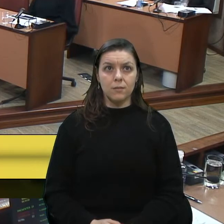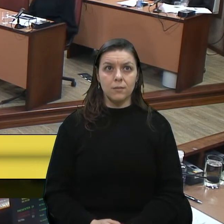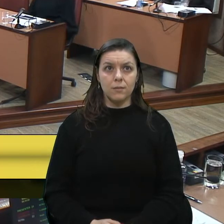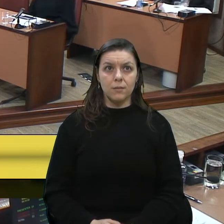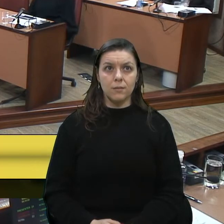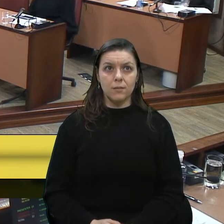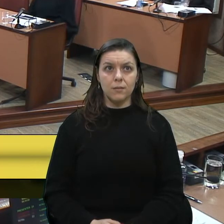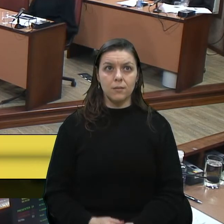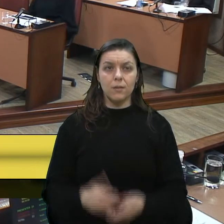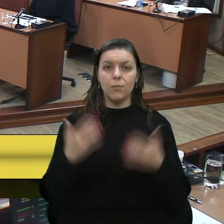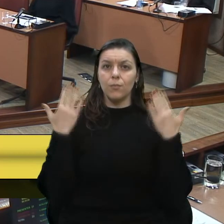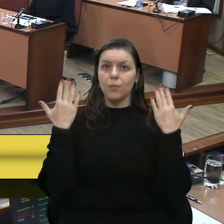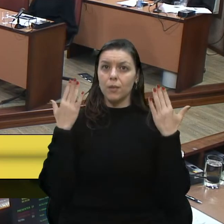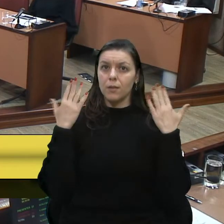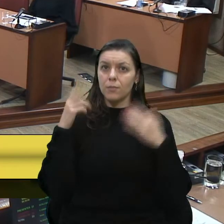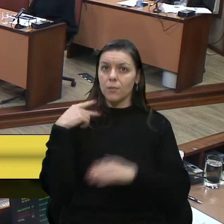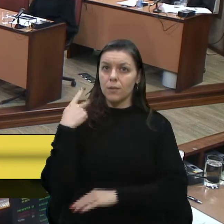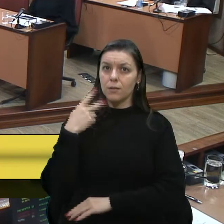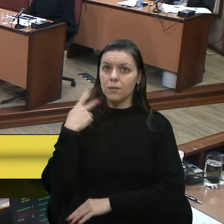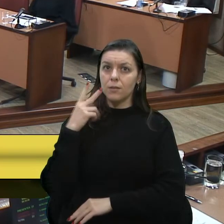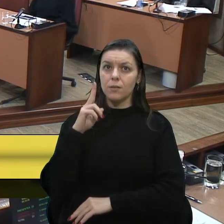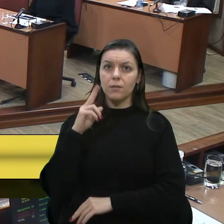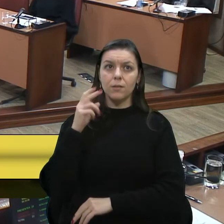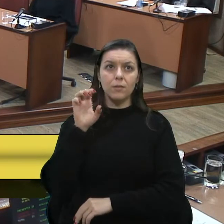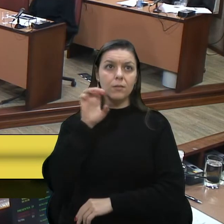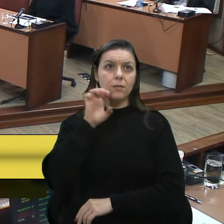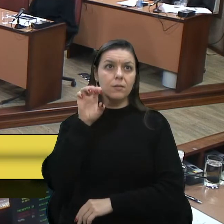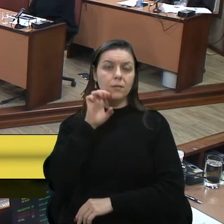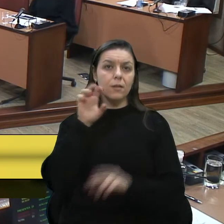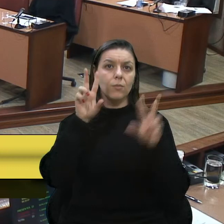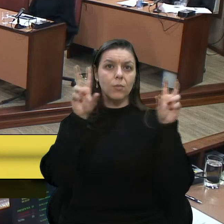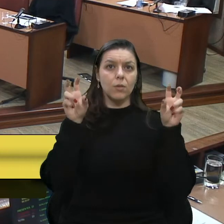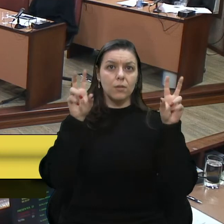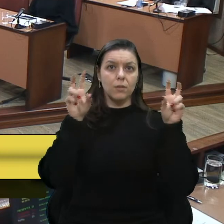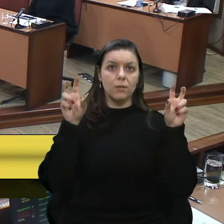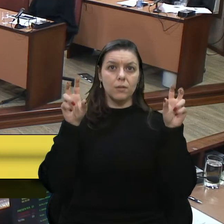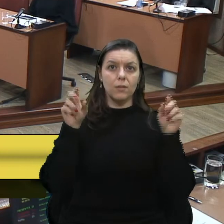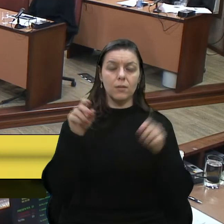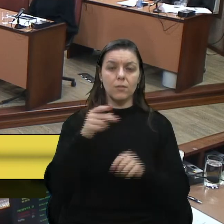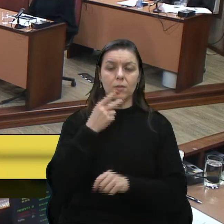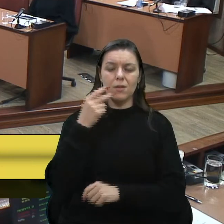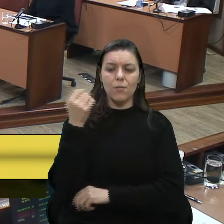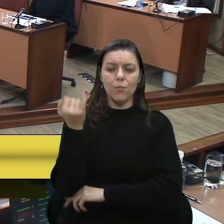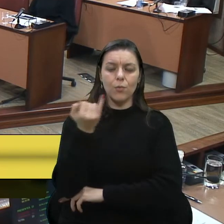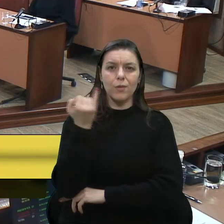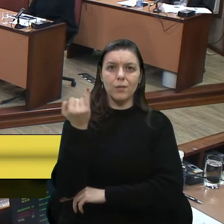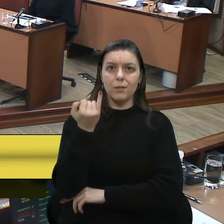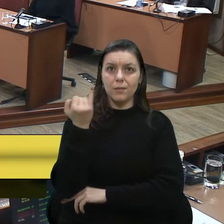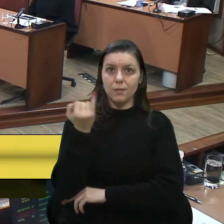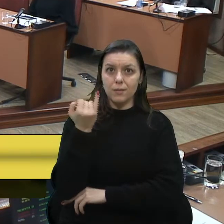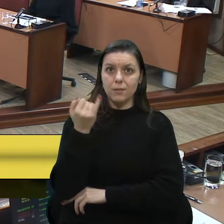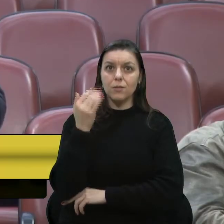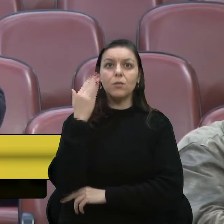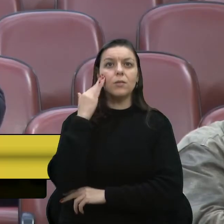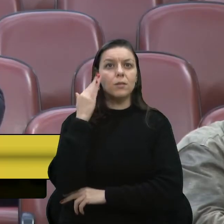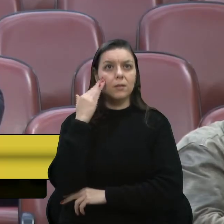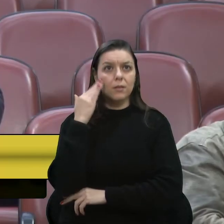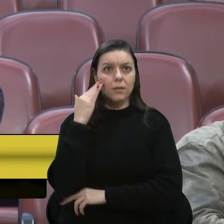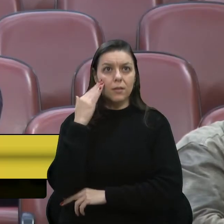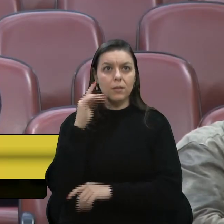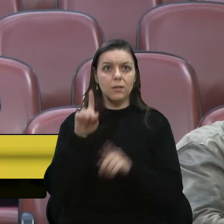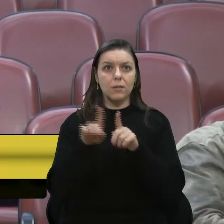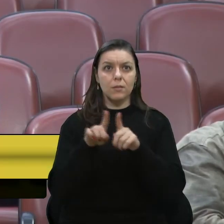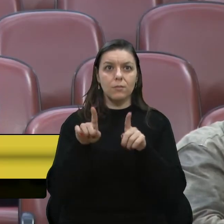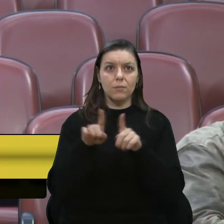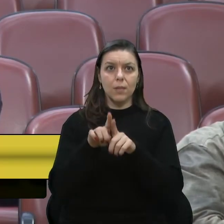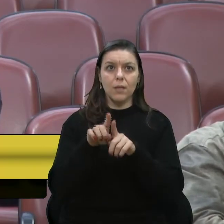Parabéns, vereadora Estela, pelo tema que a senhora aborda, super importante, né? Eu entendo que a